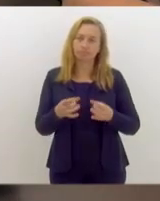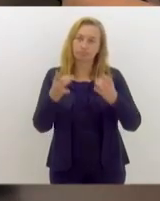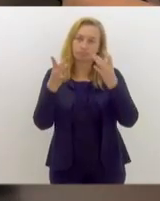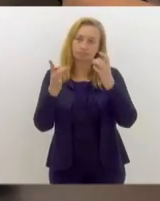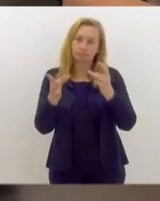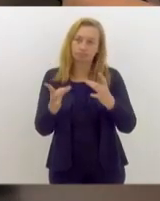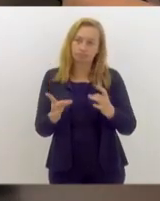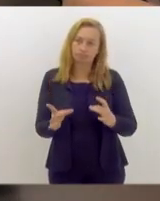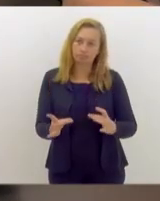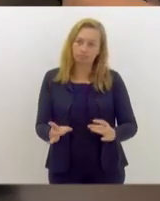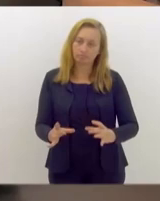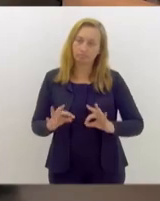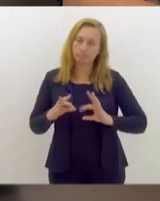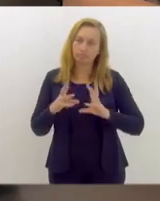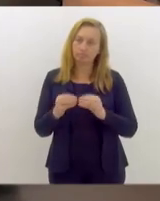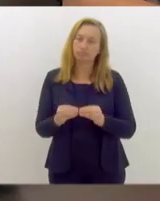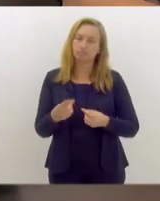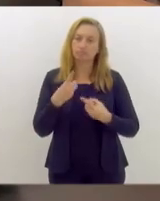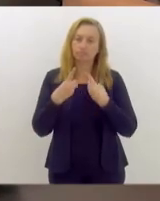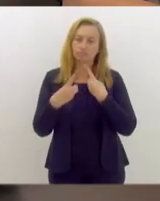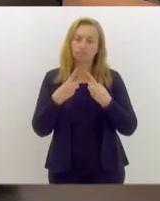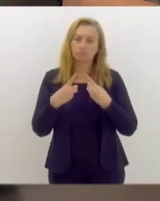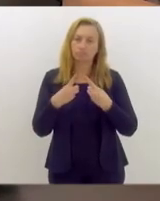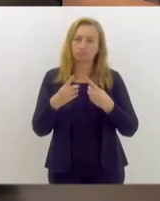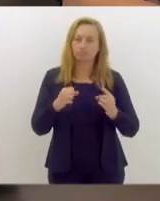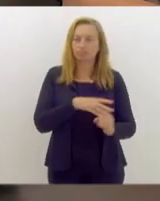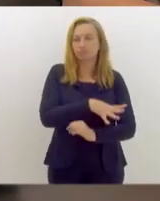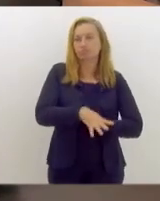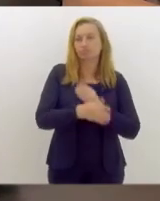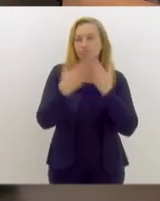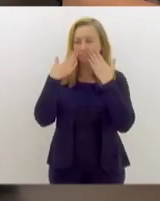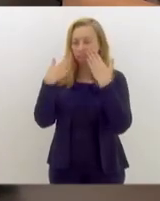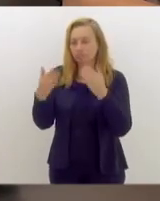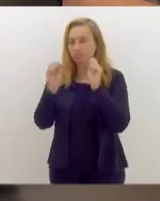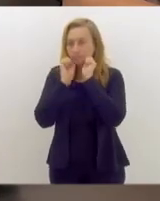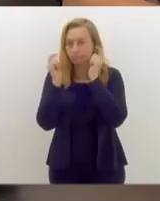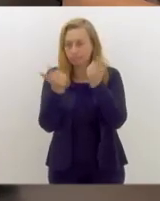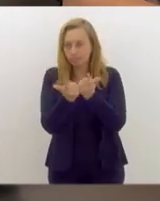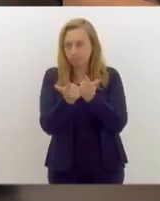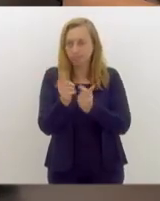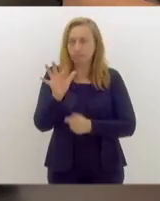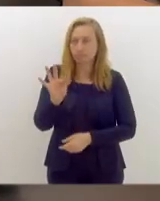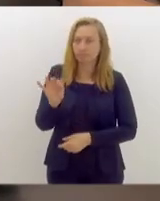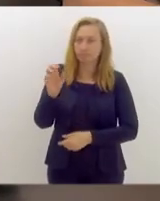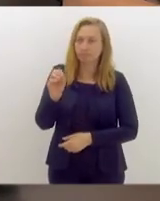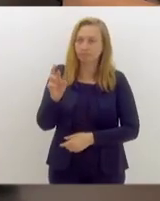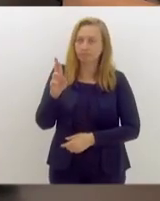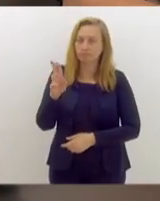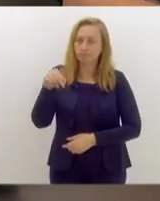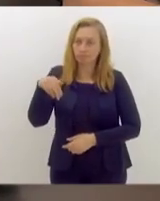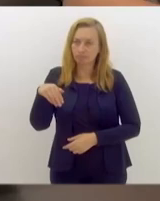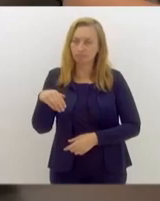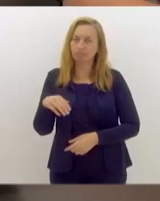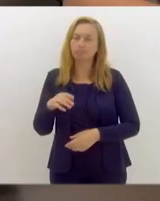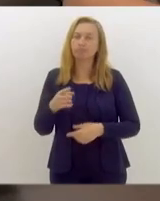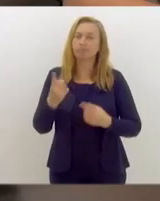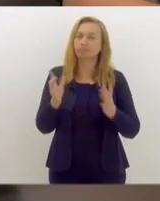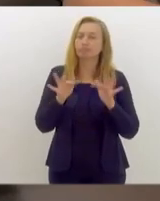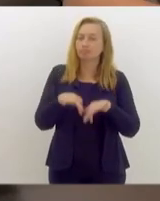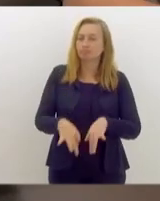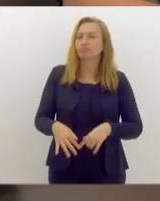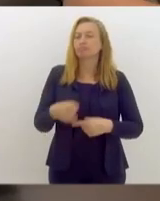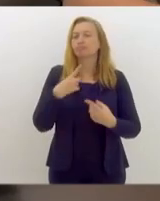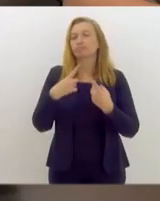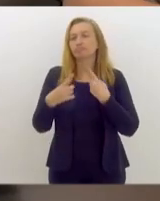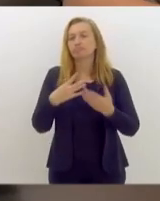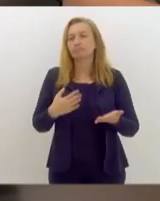sociedade e apresentado a Alerj, o fórum, a fase final de debate e